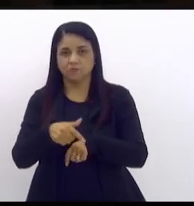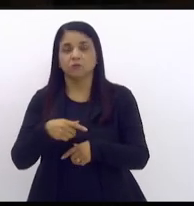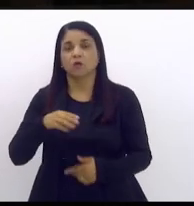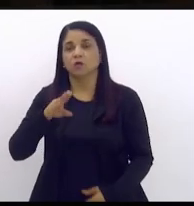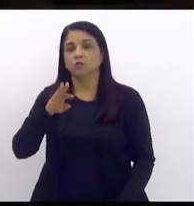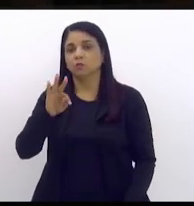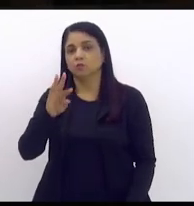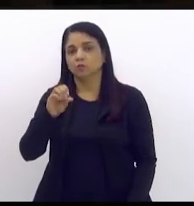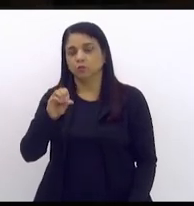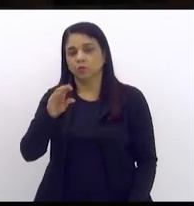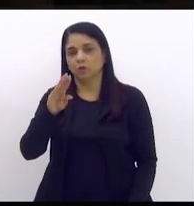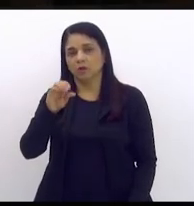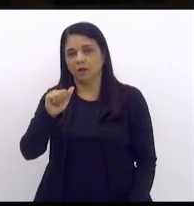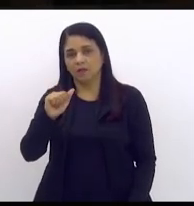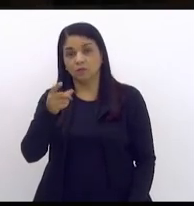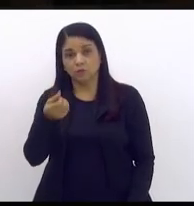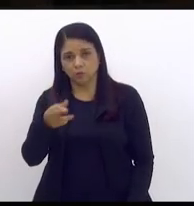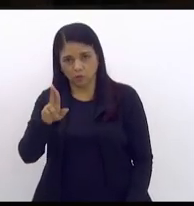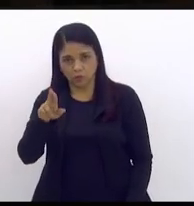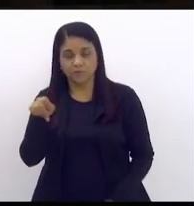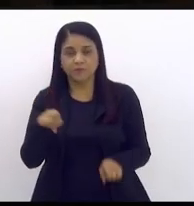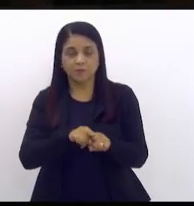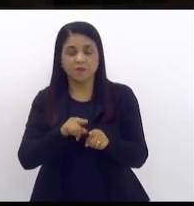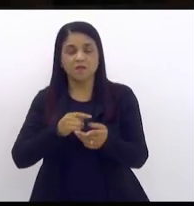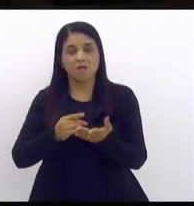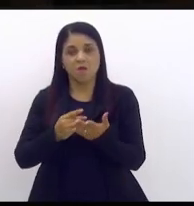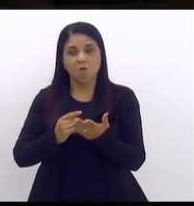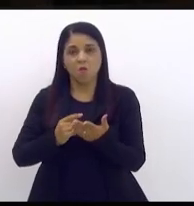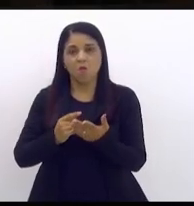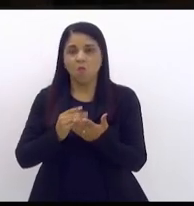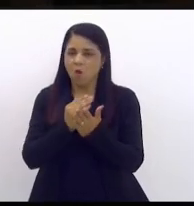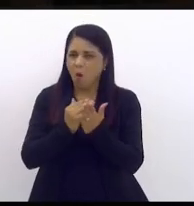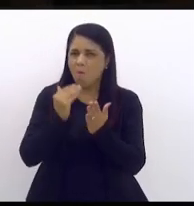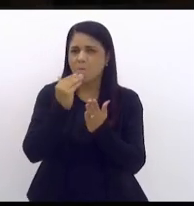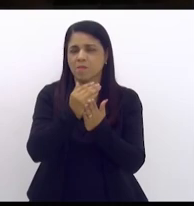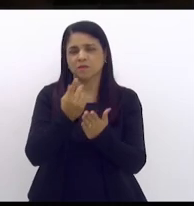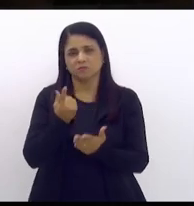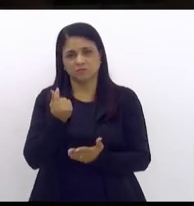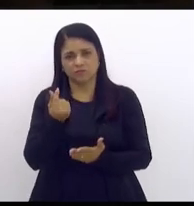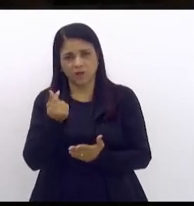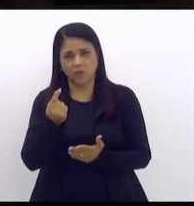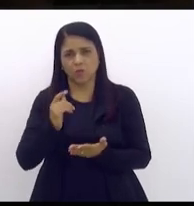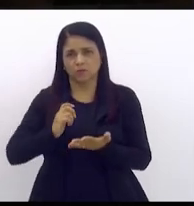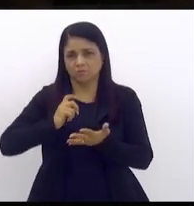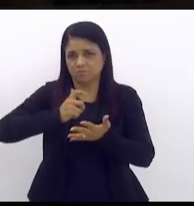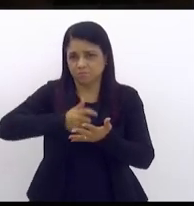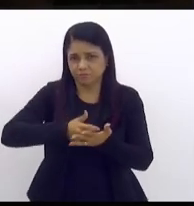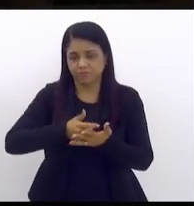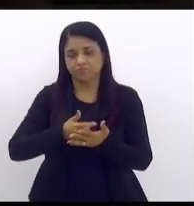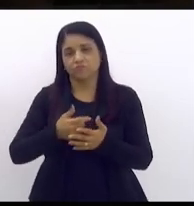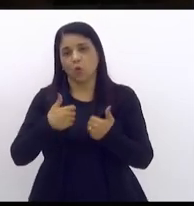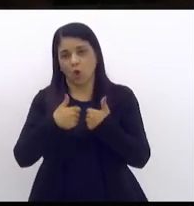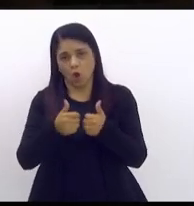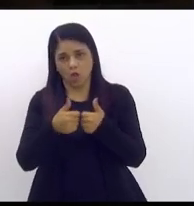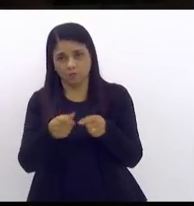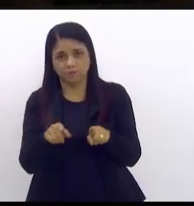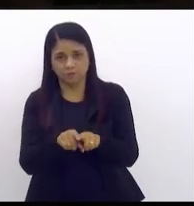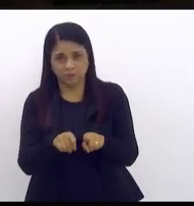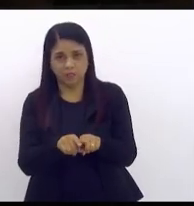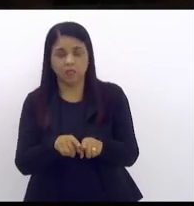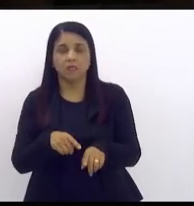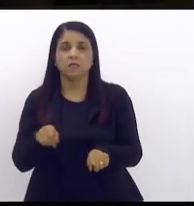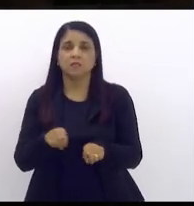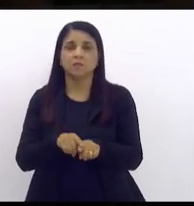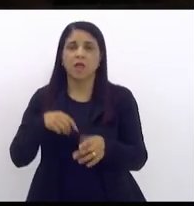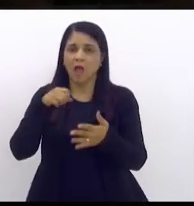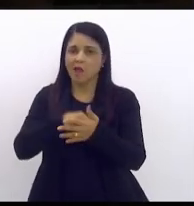perdidos, na luta contra esse aumento de tarifa abusivo ano após ano, na luta contra as quebras e os atrasos e na luta contra o